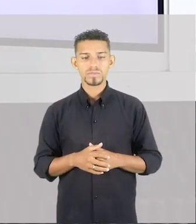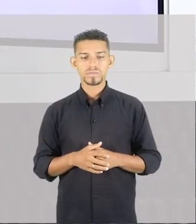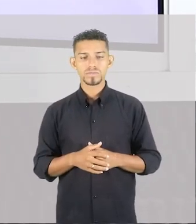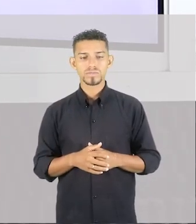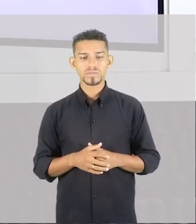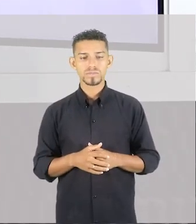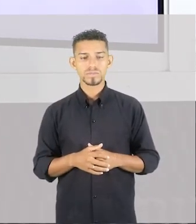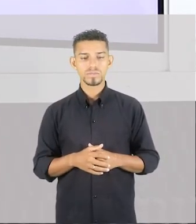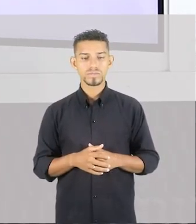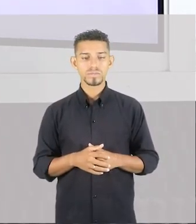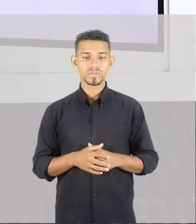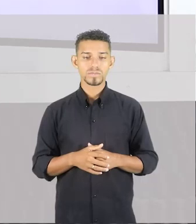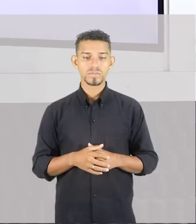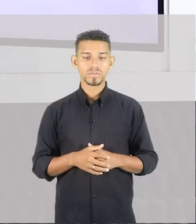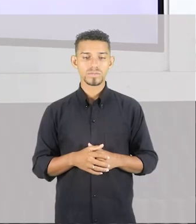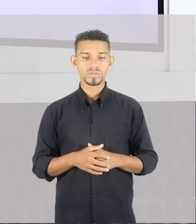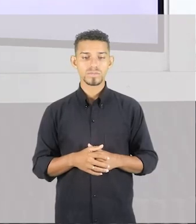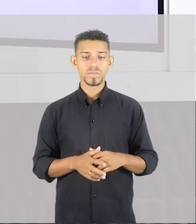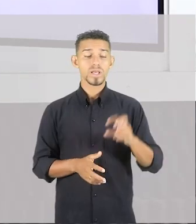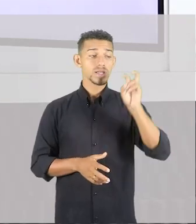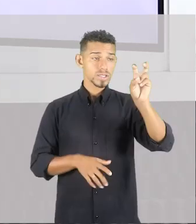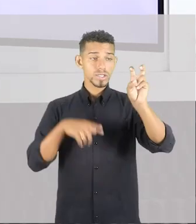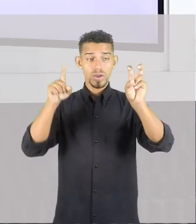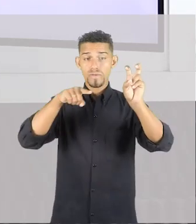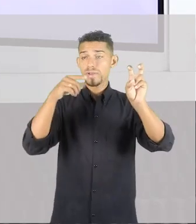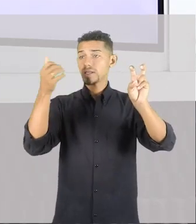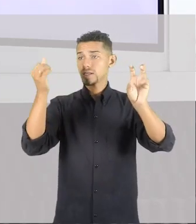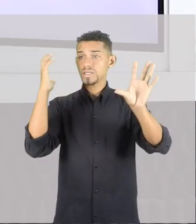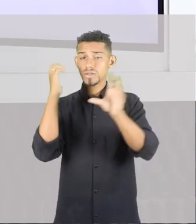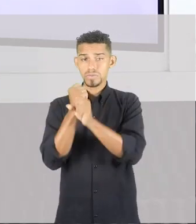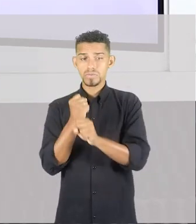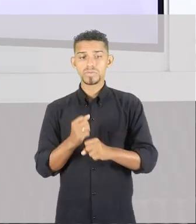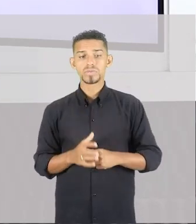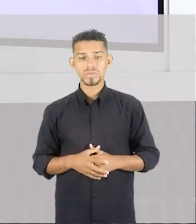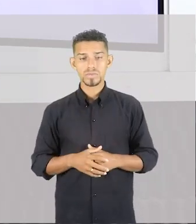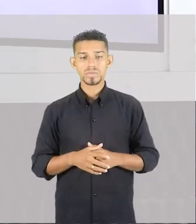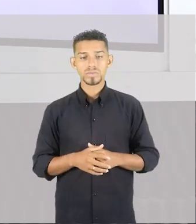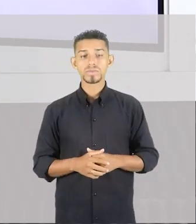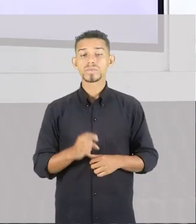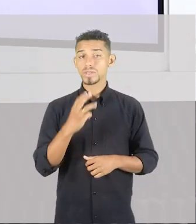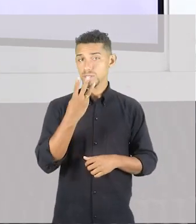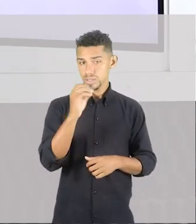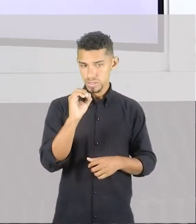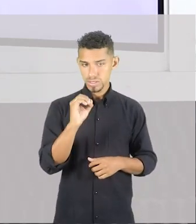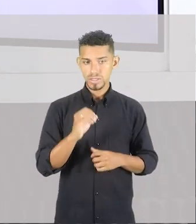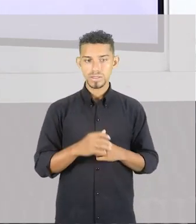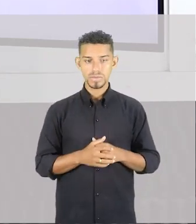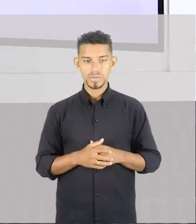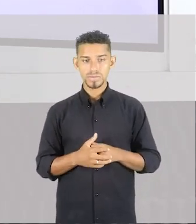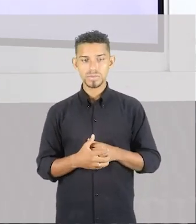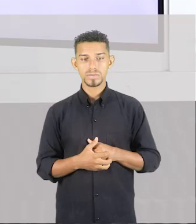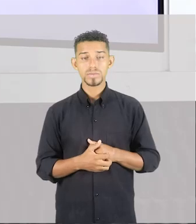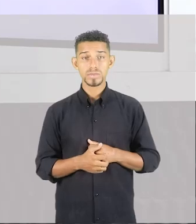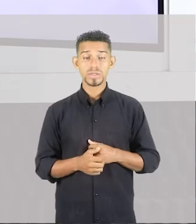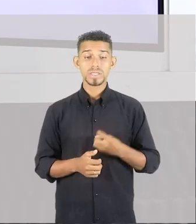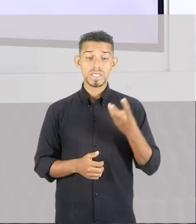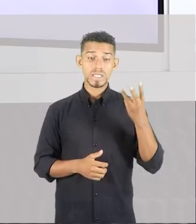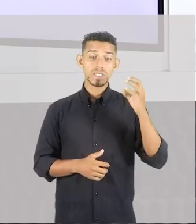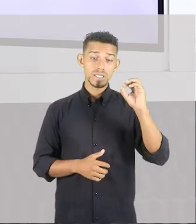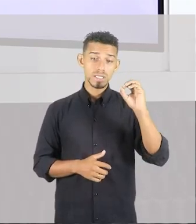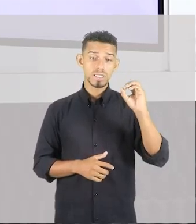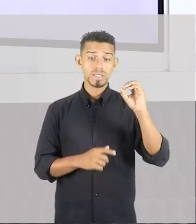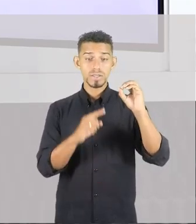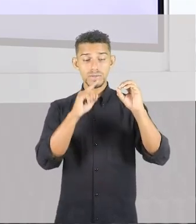magnética vai ser igual 5 vezes 6, 5 vezes 6 dá 30. 30